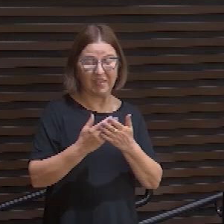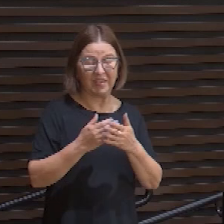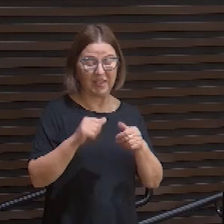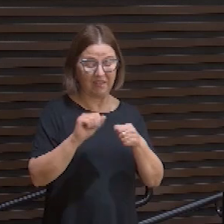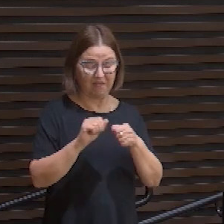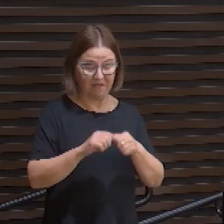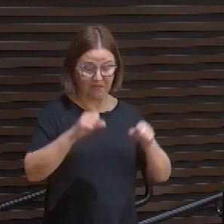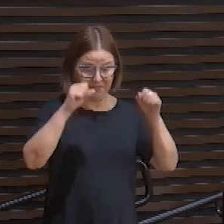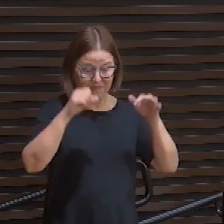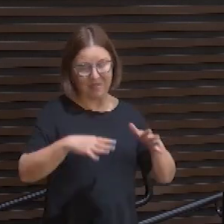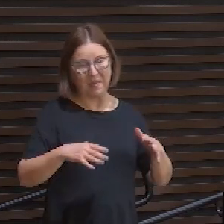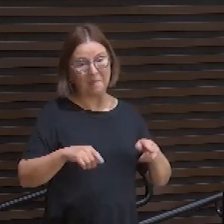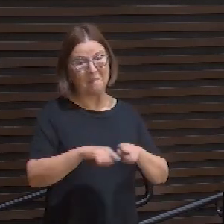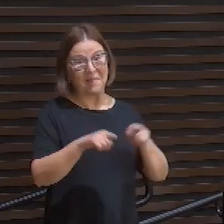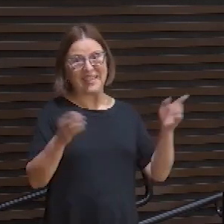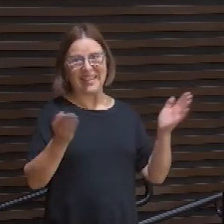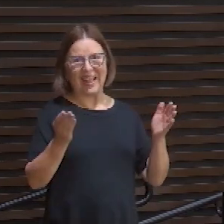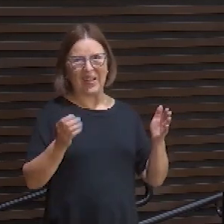tempos,